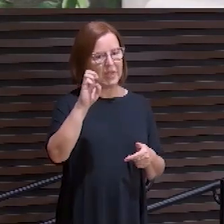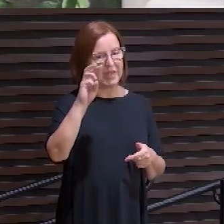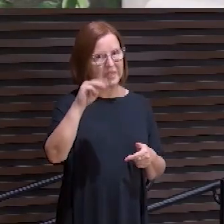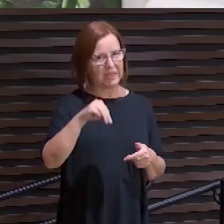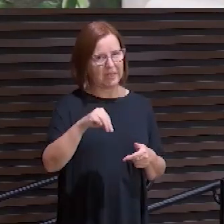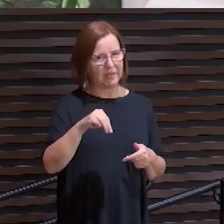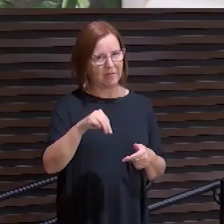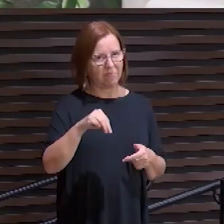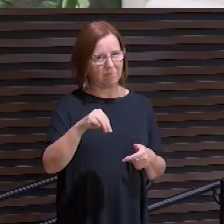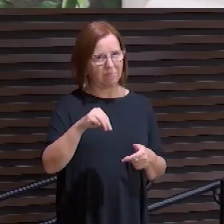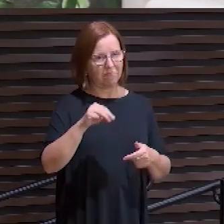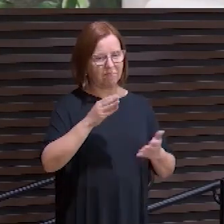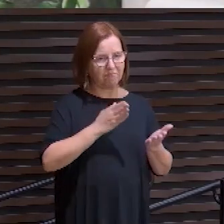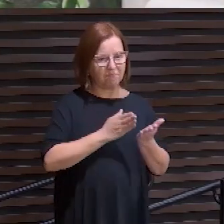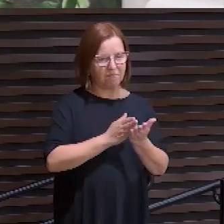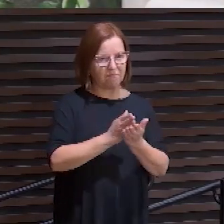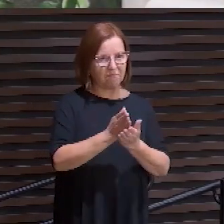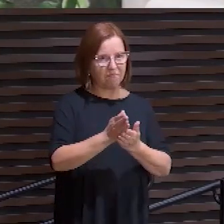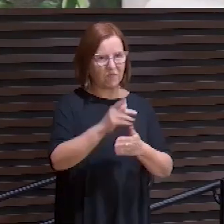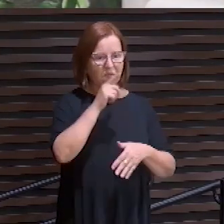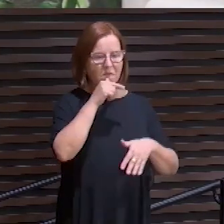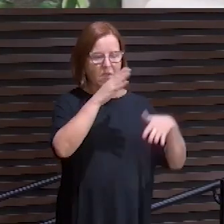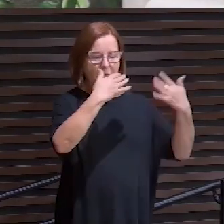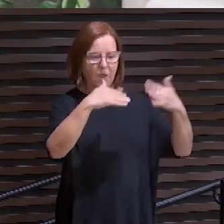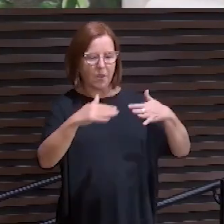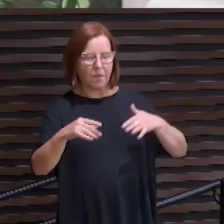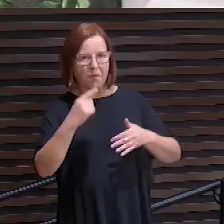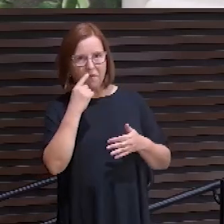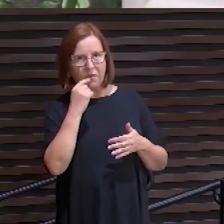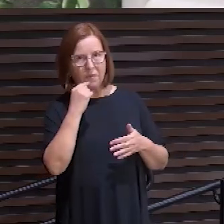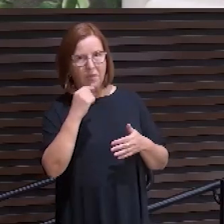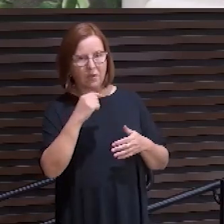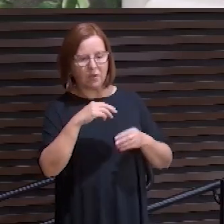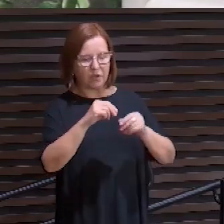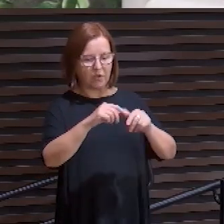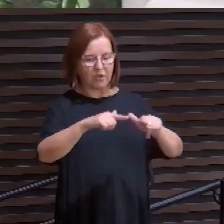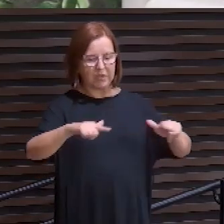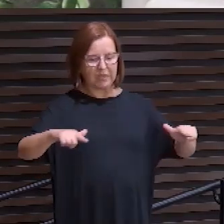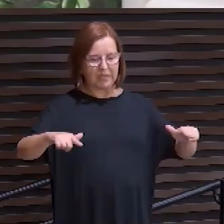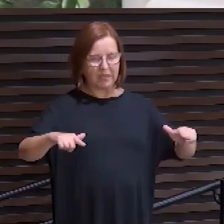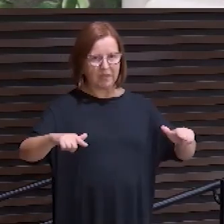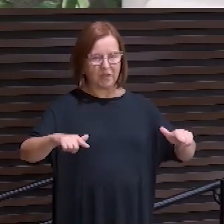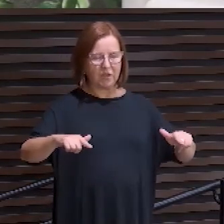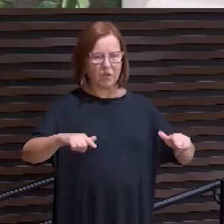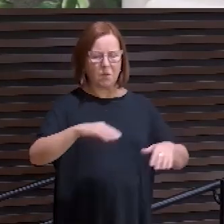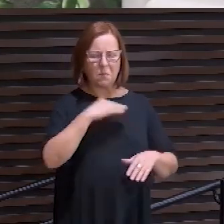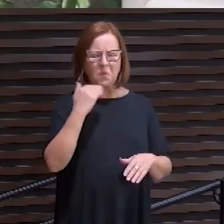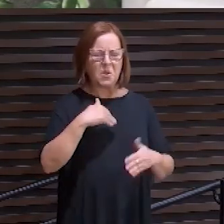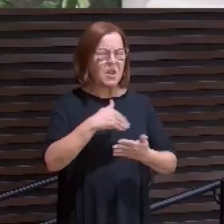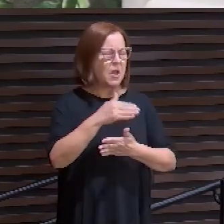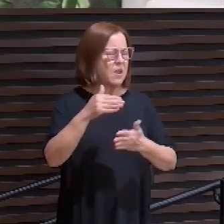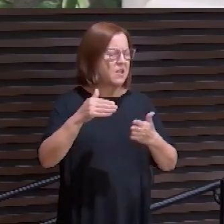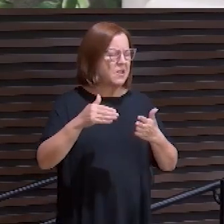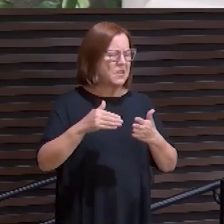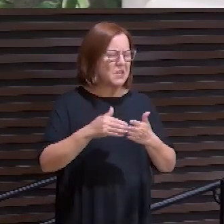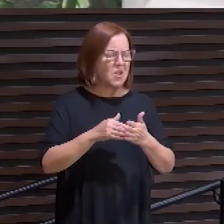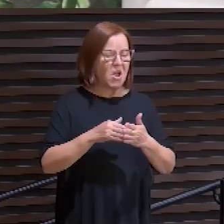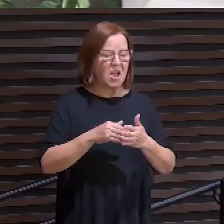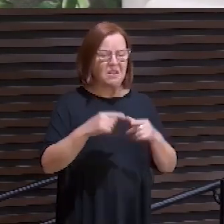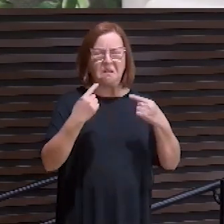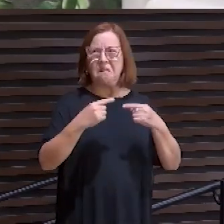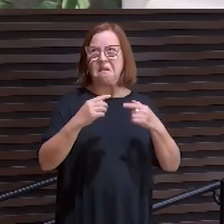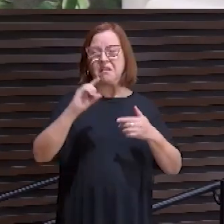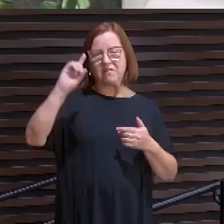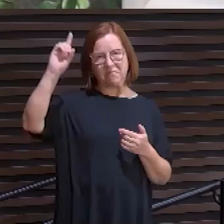passou o Mar Vermelho, e no deserto morreram todos os rebeldes, os que não